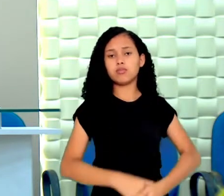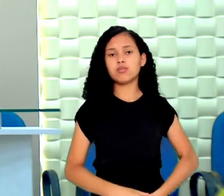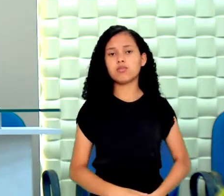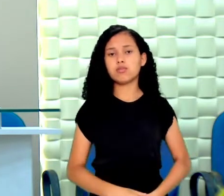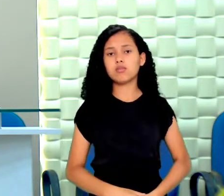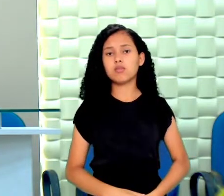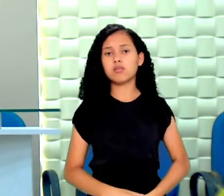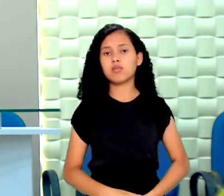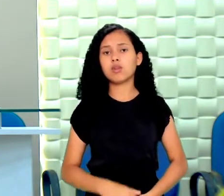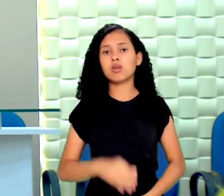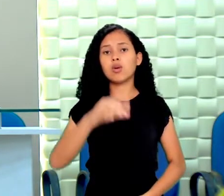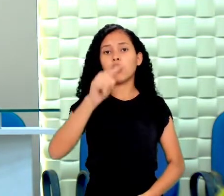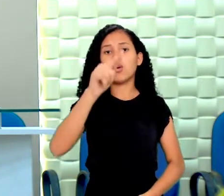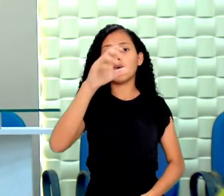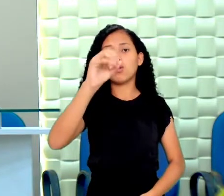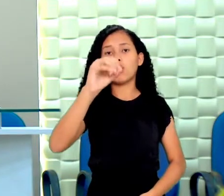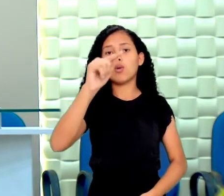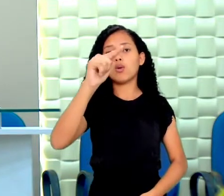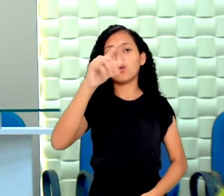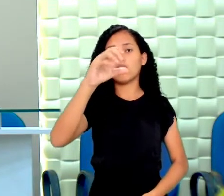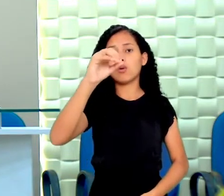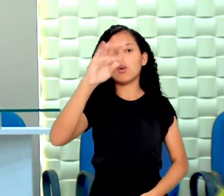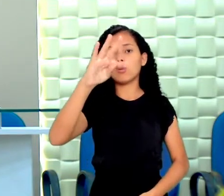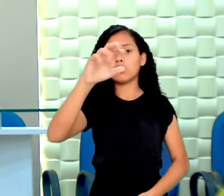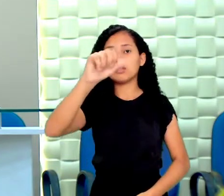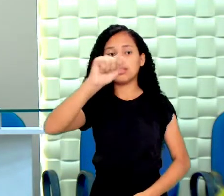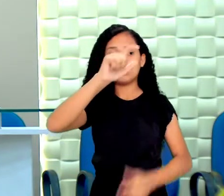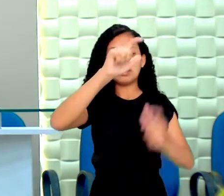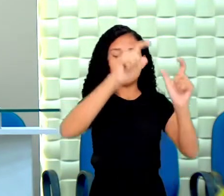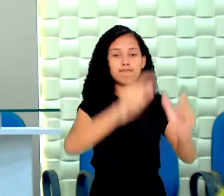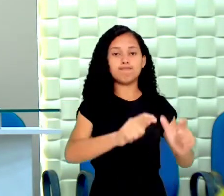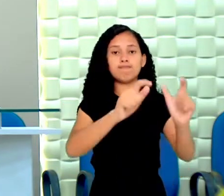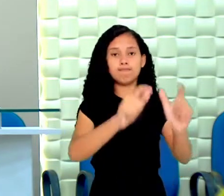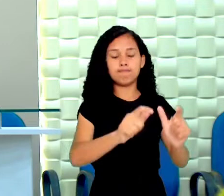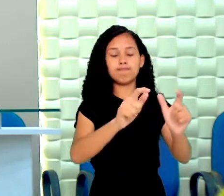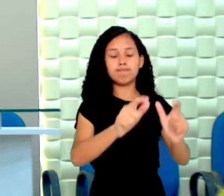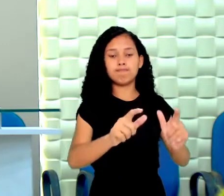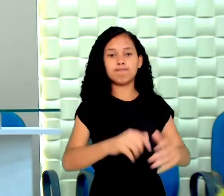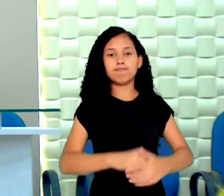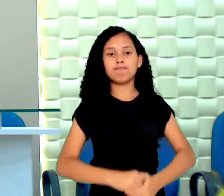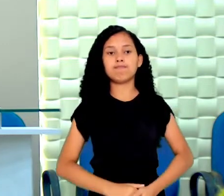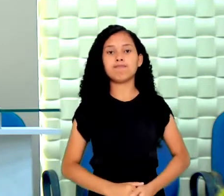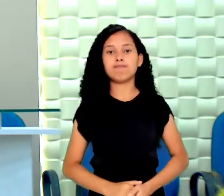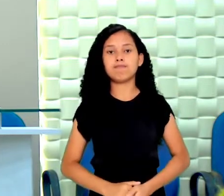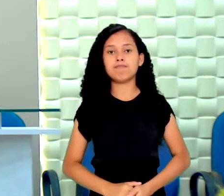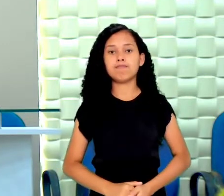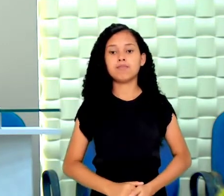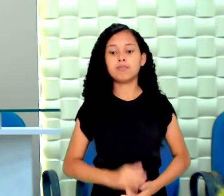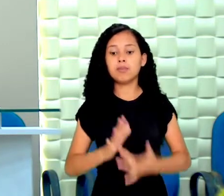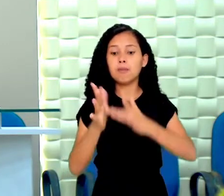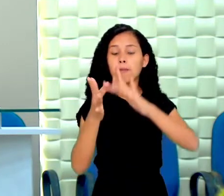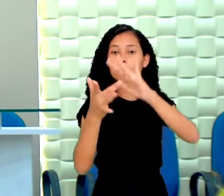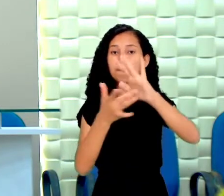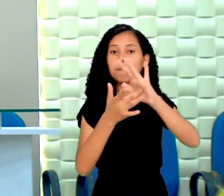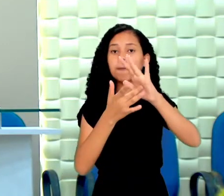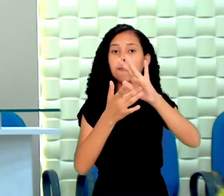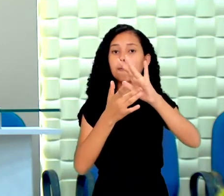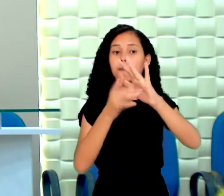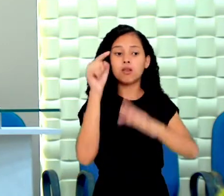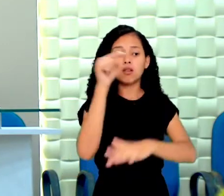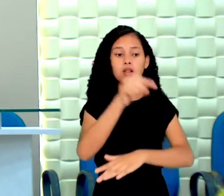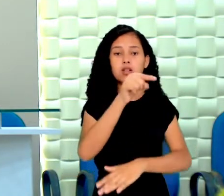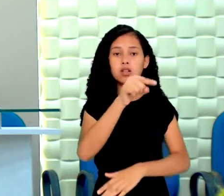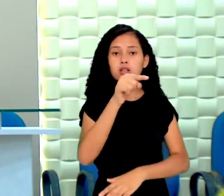que é assim chamado Calvário em hebraico. E ali Jesus foi